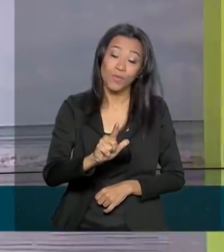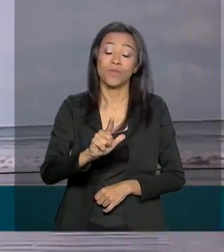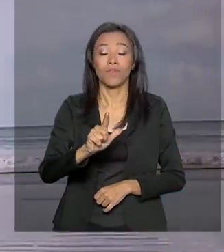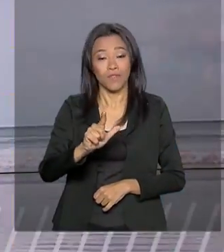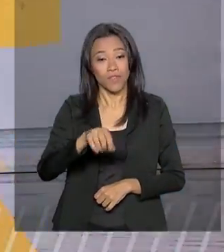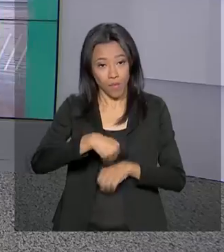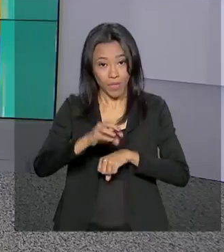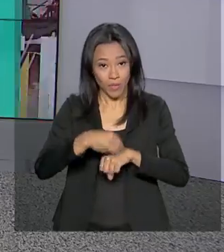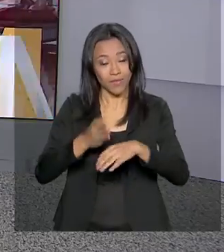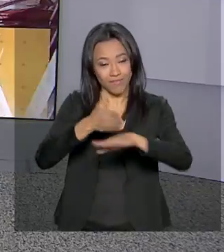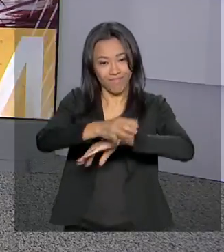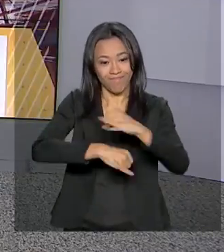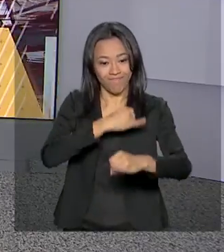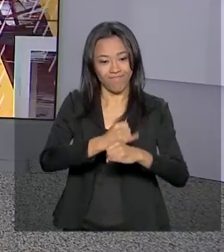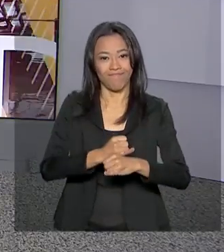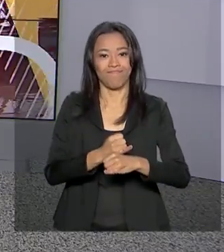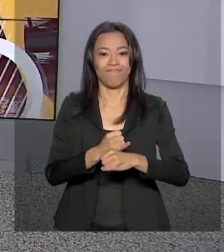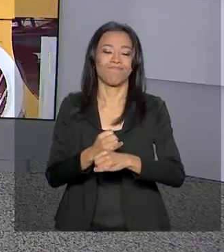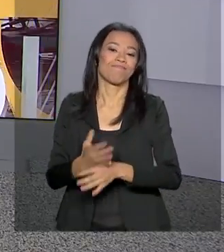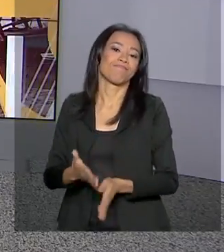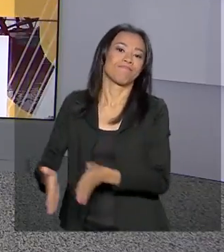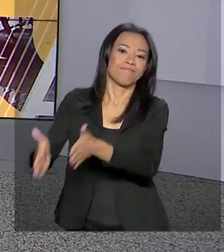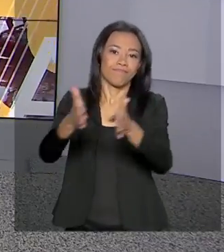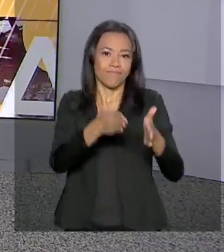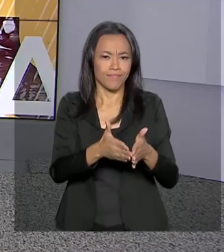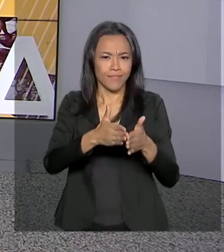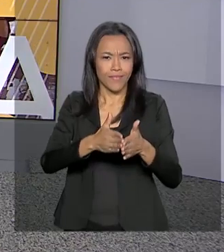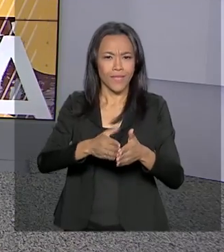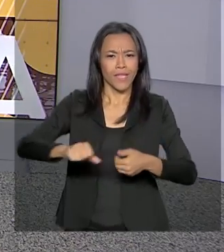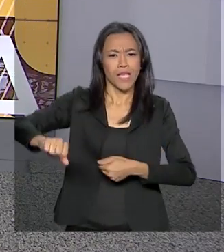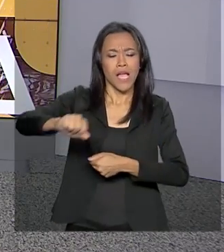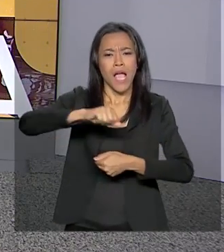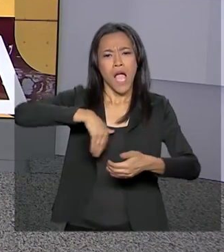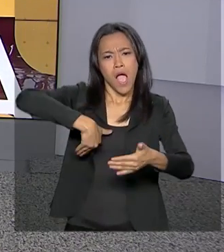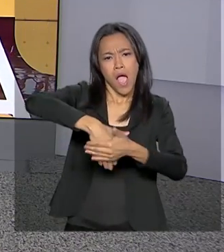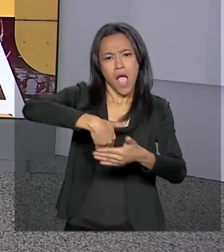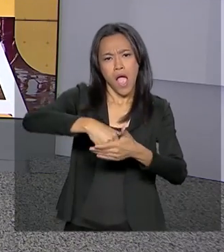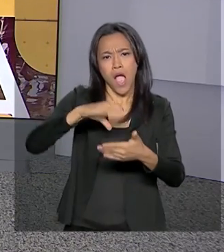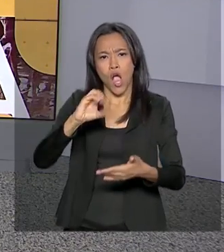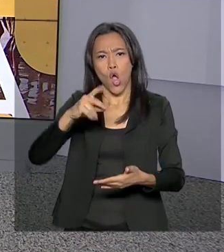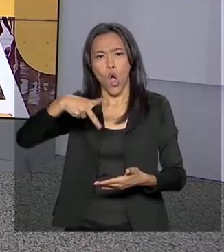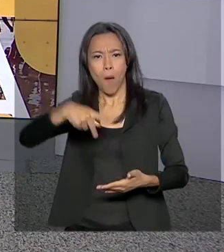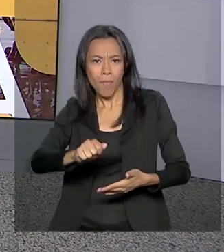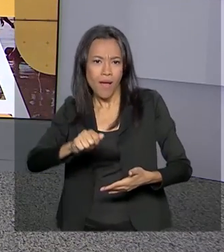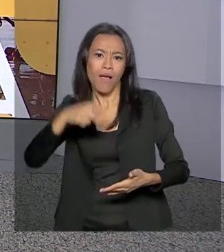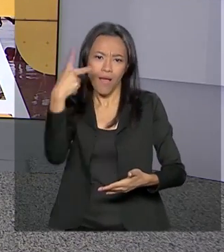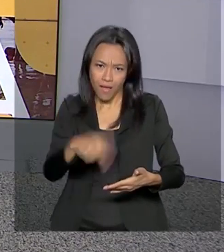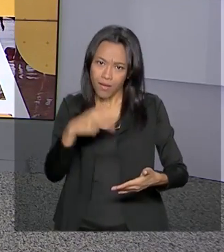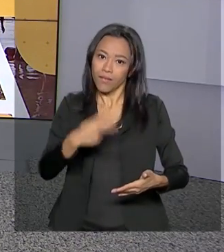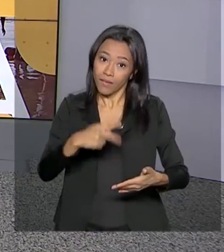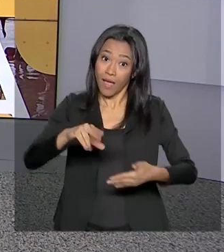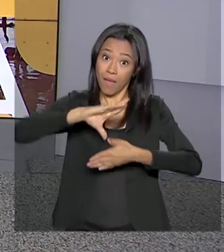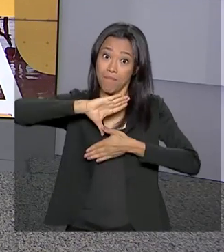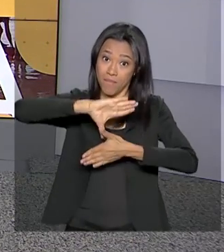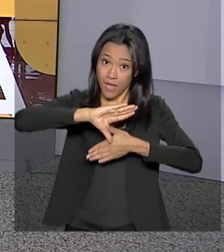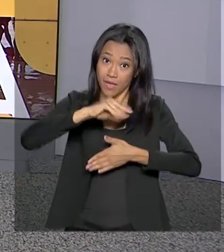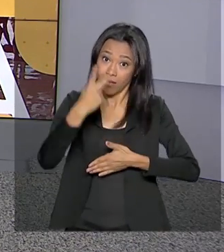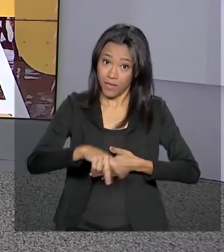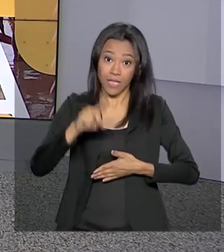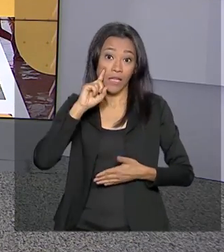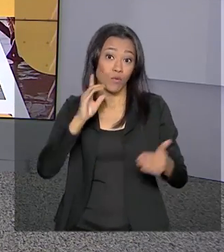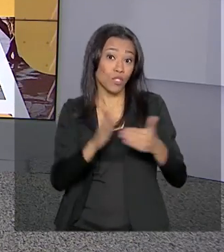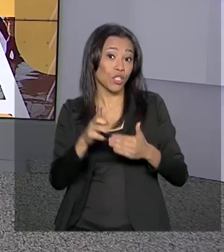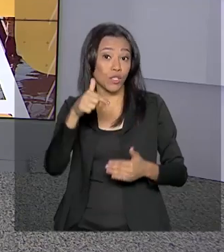do ProUni. E a bola na Copa América vai rolar até o dia 7 de julho aqui no Brasil. E para orientar os